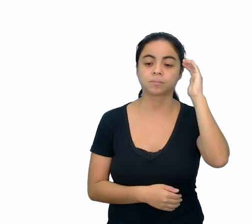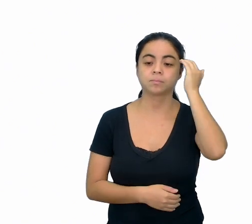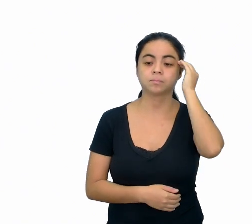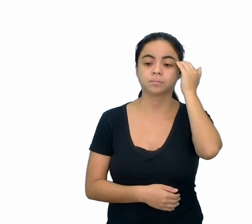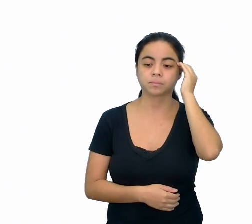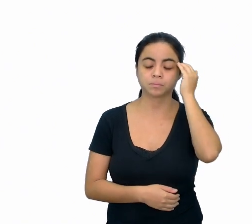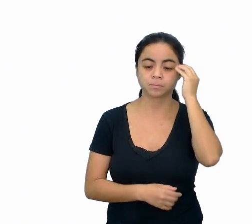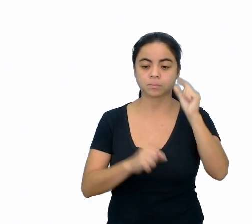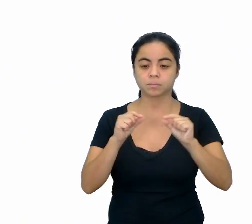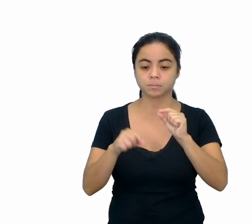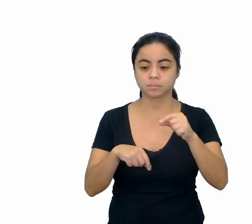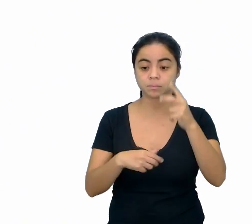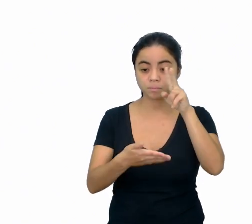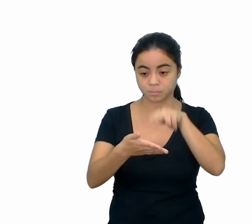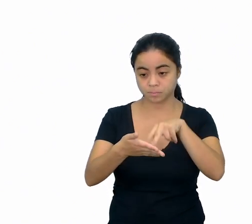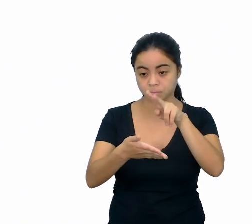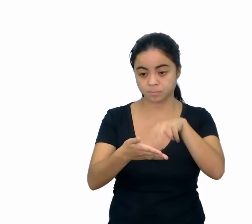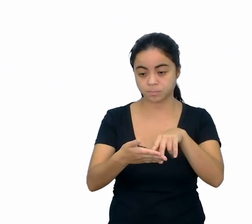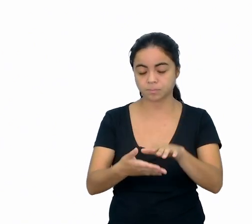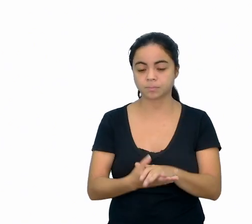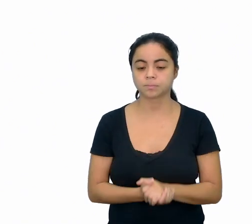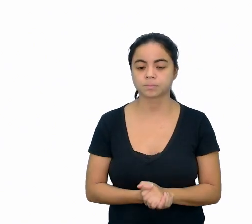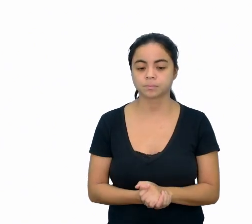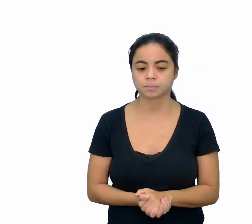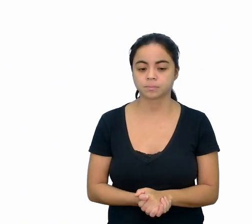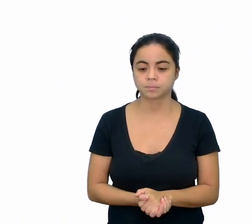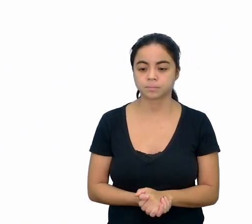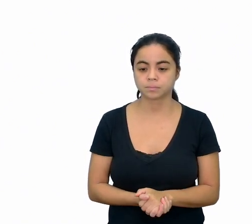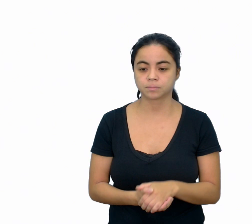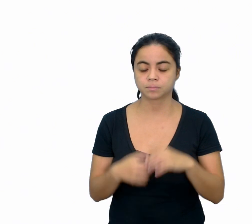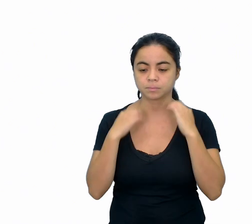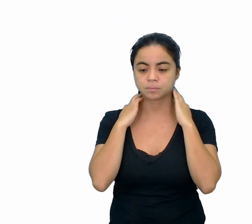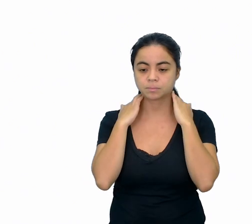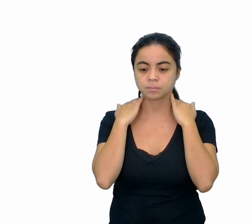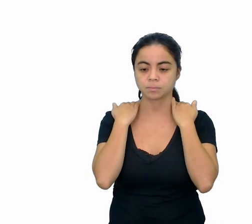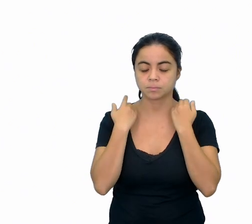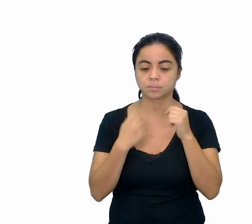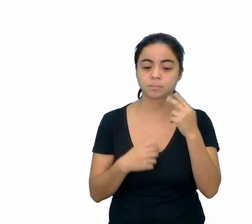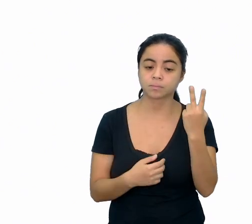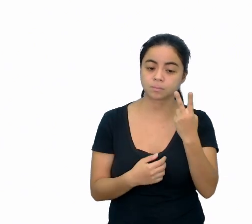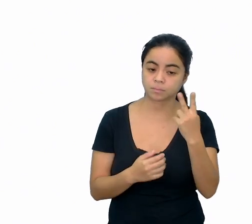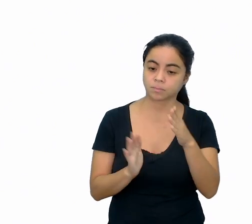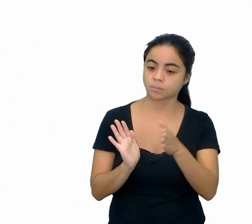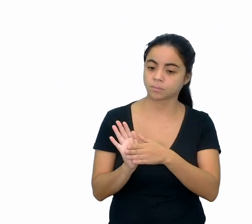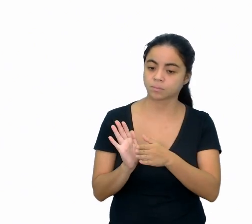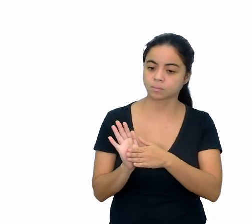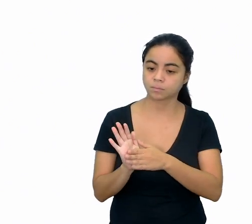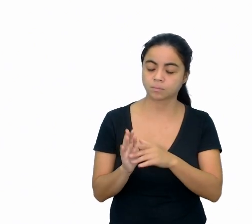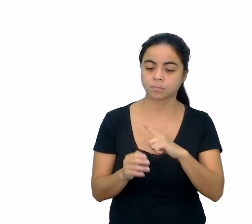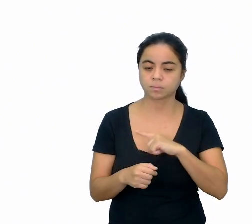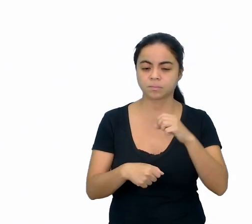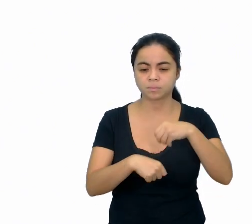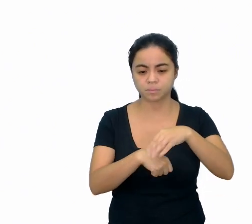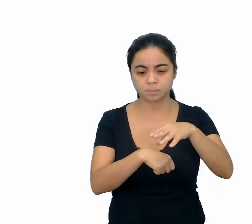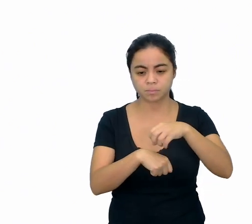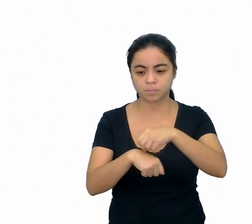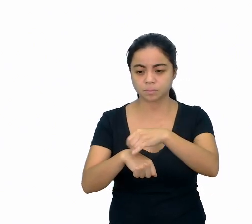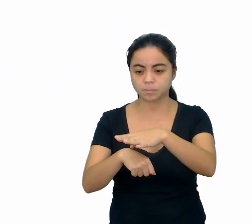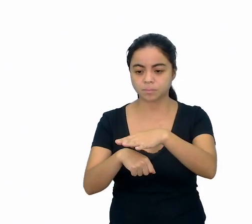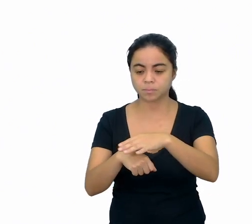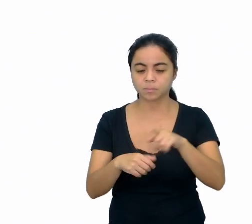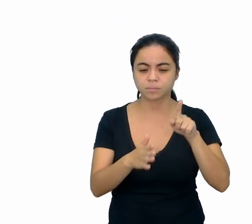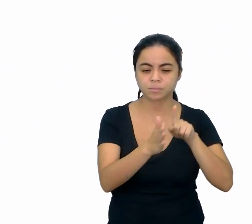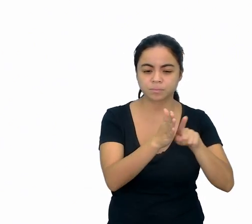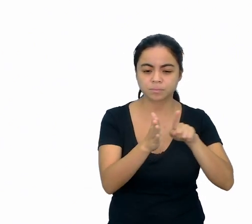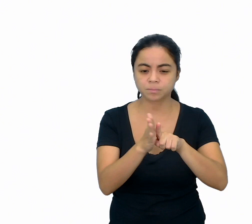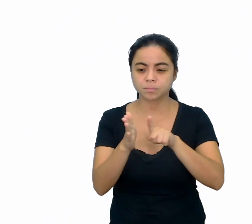compreensão do que está sendo lido. Para essas duas propostas, há sugestões de questões que tornam